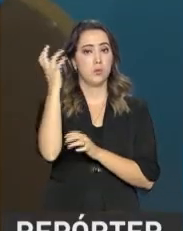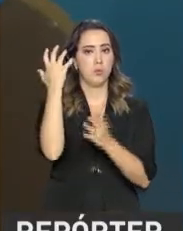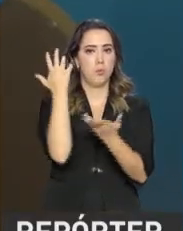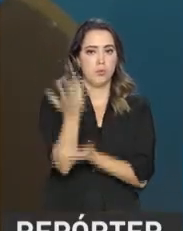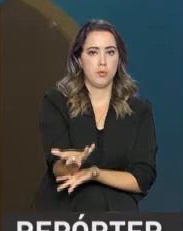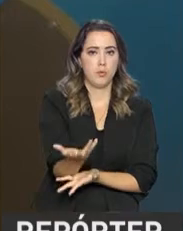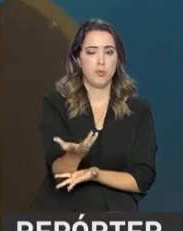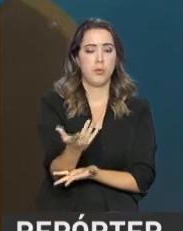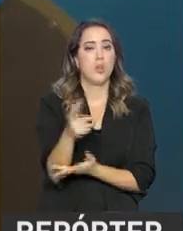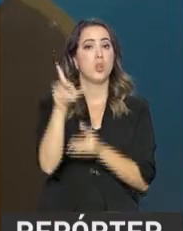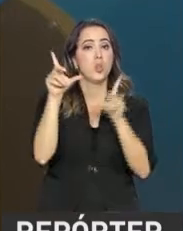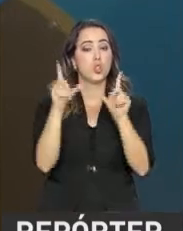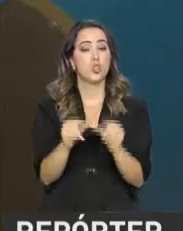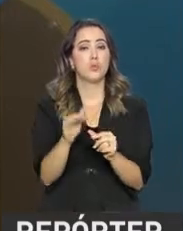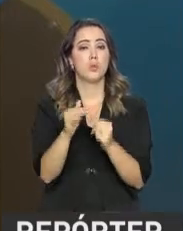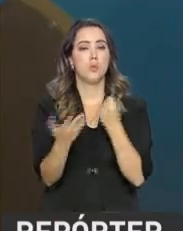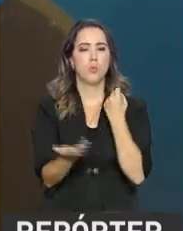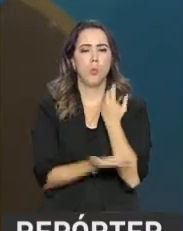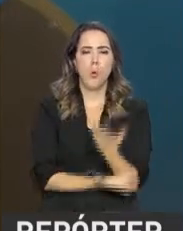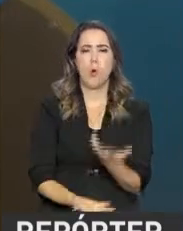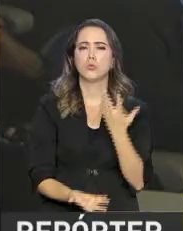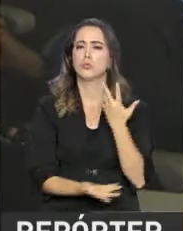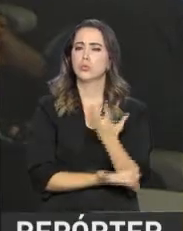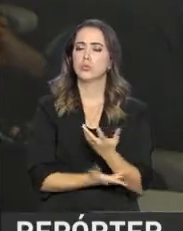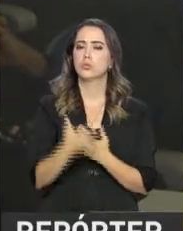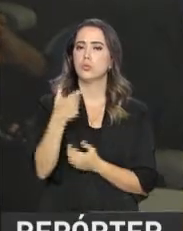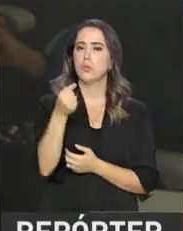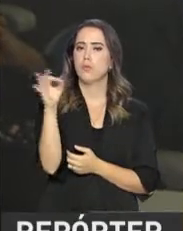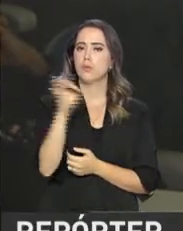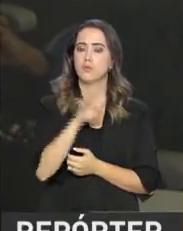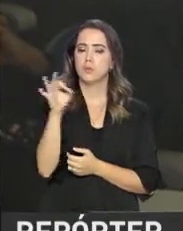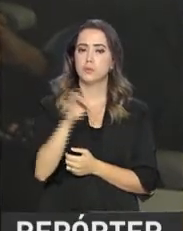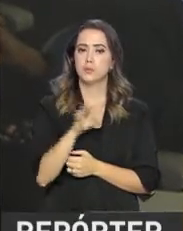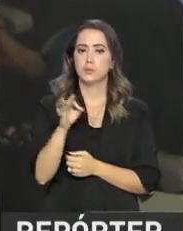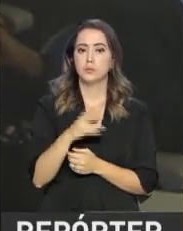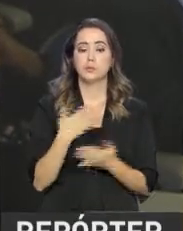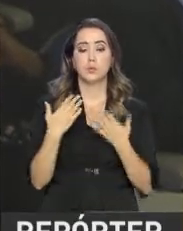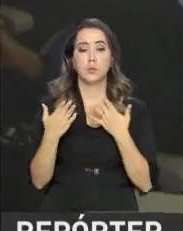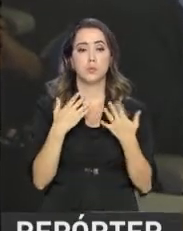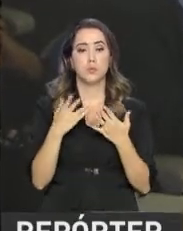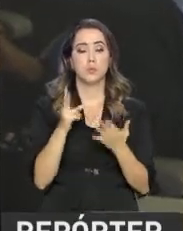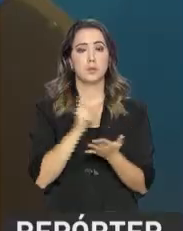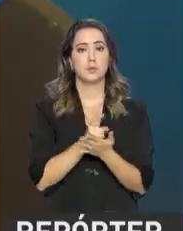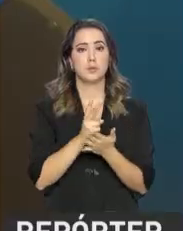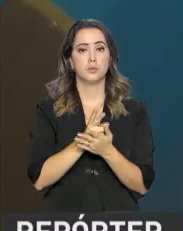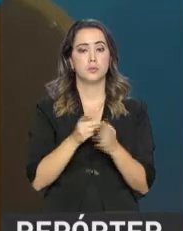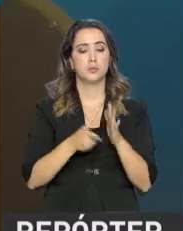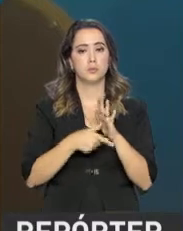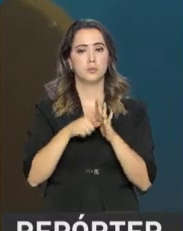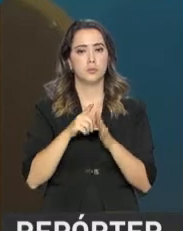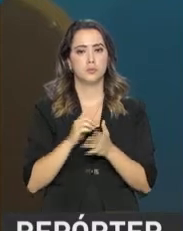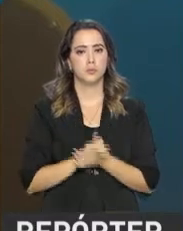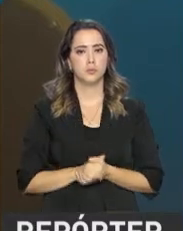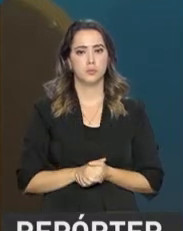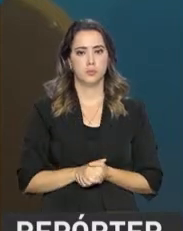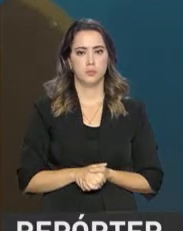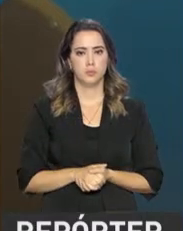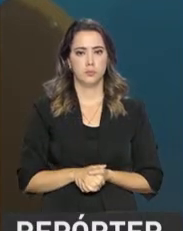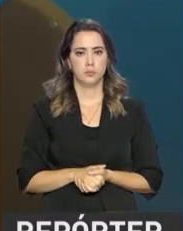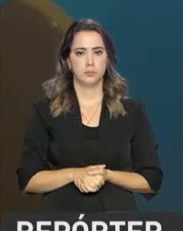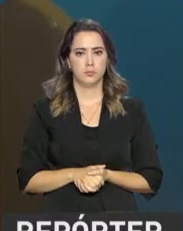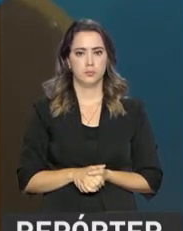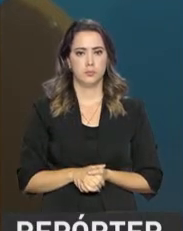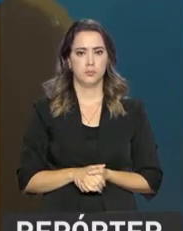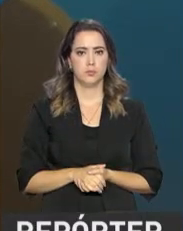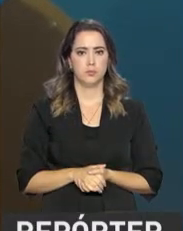de 2017 e janeiro de 2018, se comparado ao mesmo período anterior. Essa é uma notícia